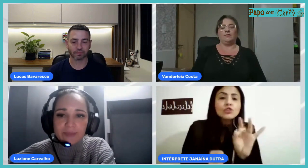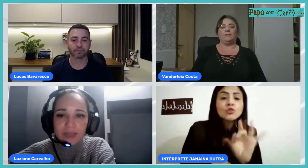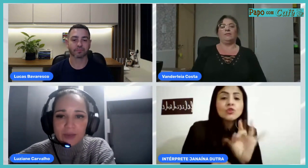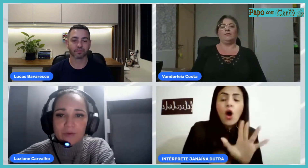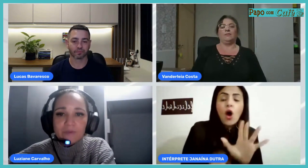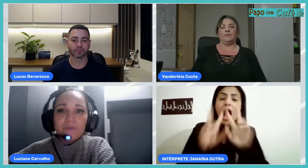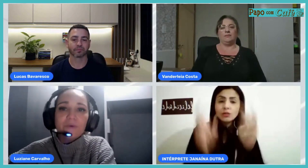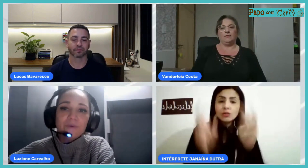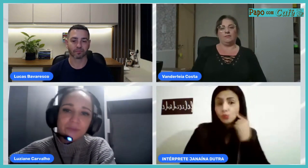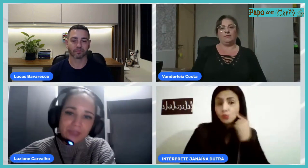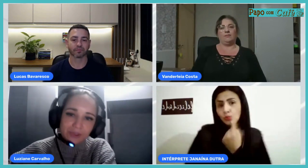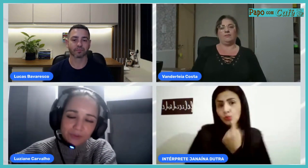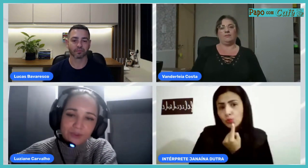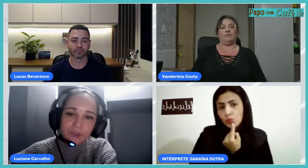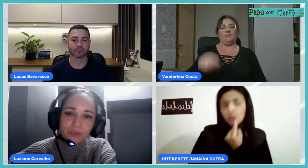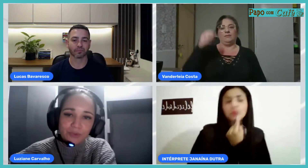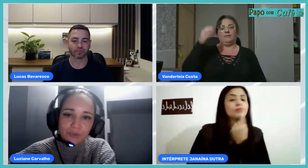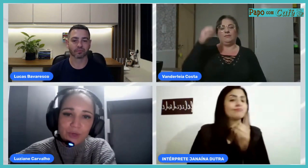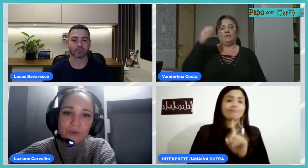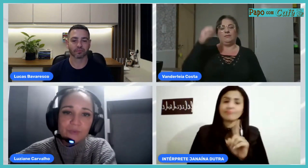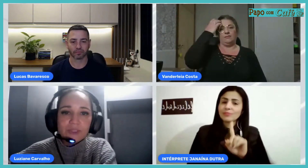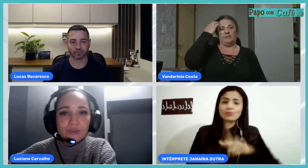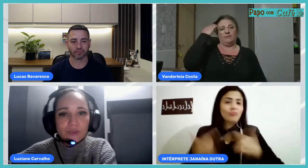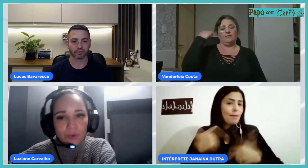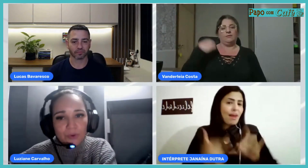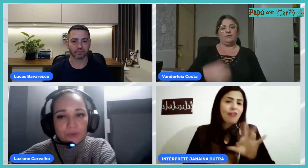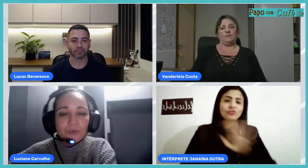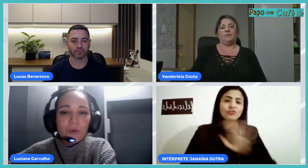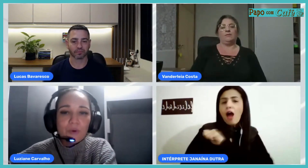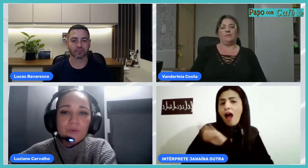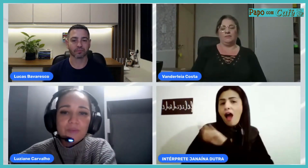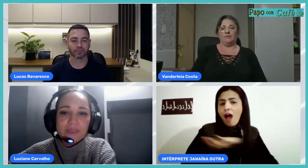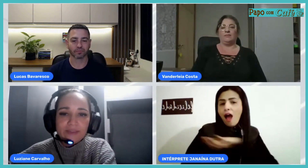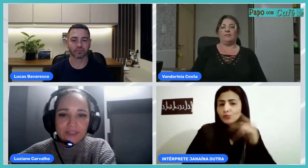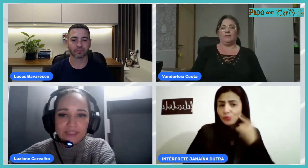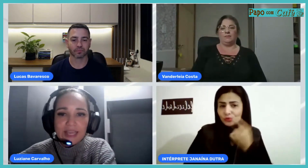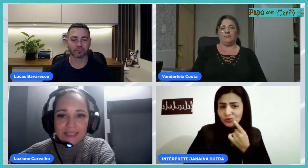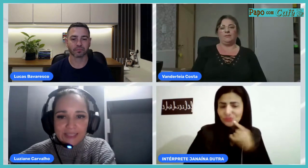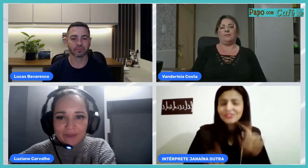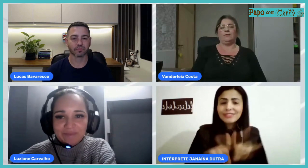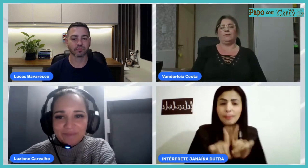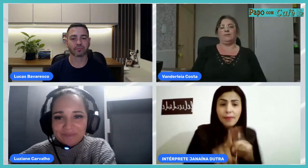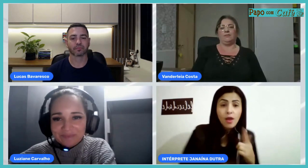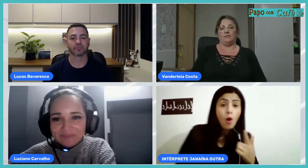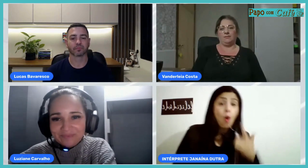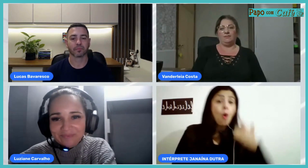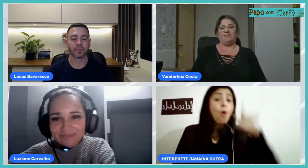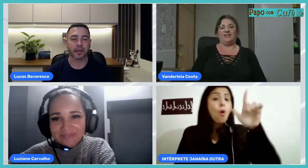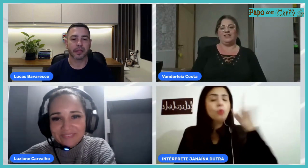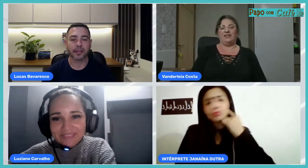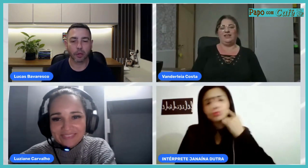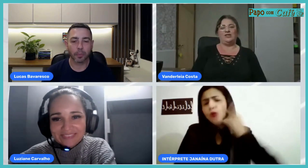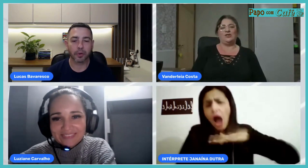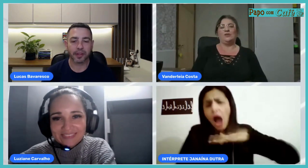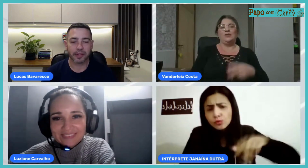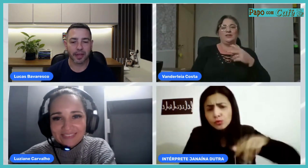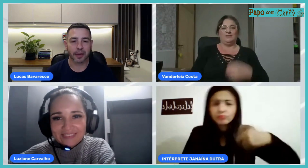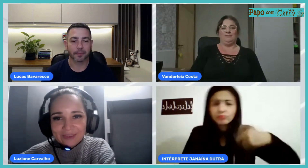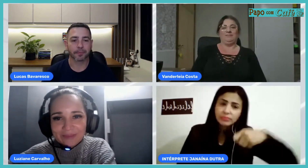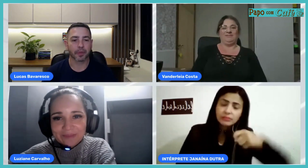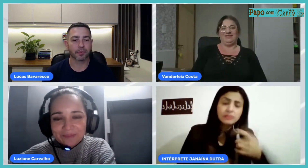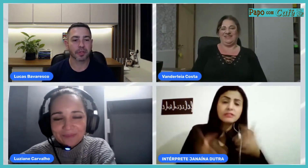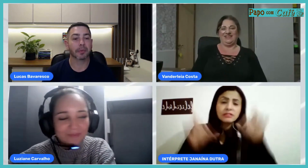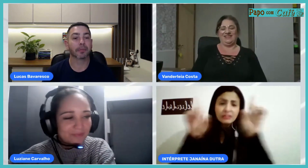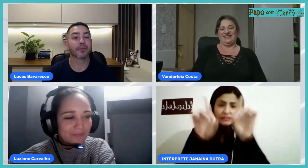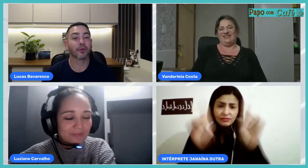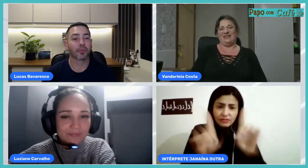mas também com outros alunos que possuem algum transtorno ou alguma deficiência. Deixa eu